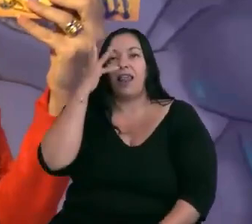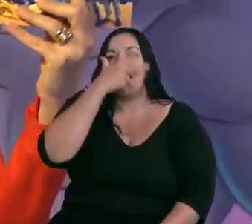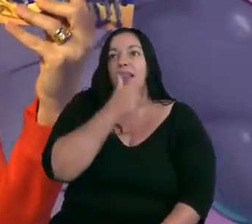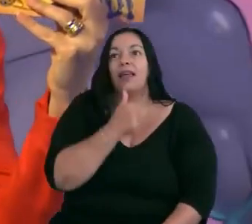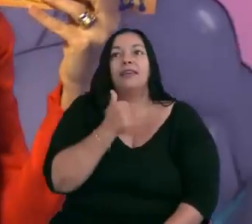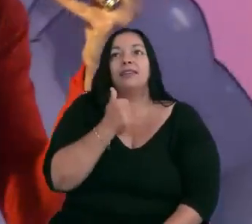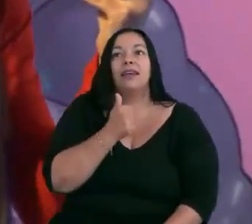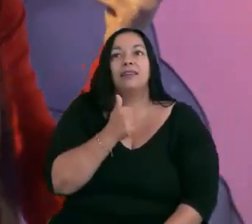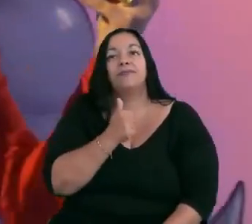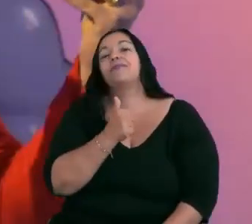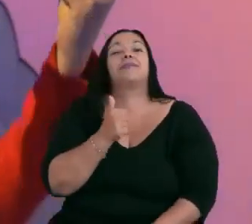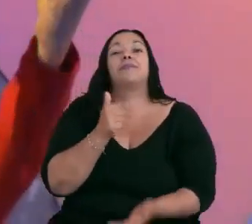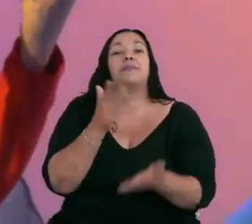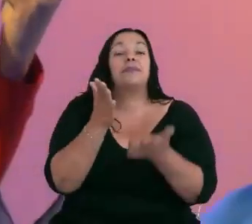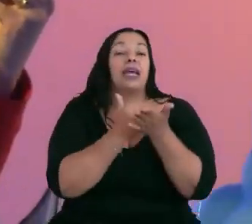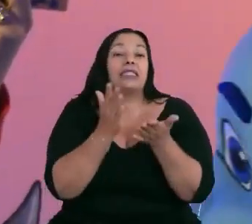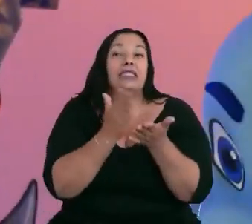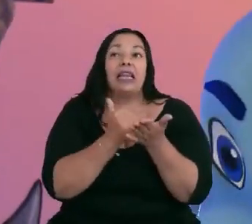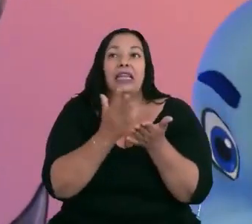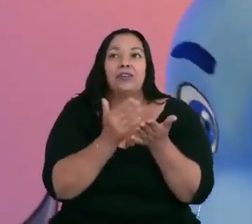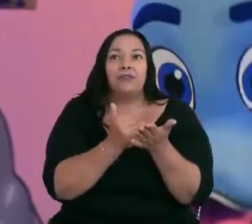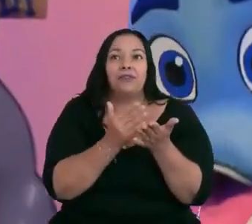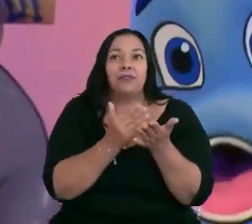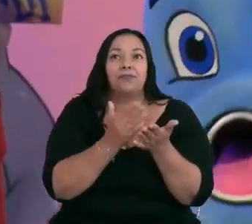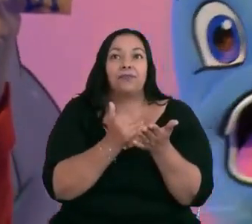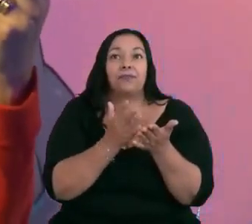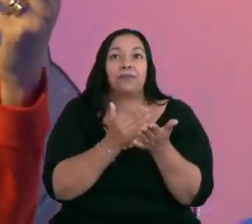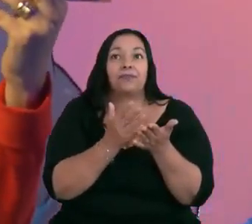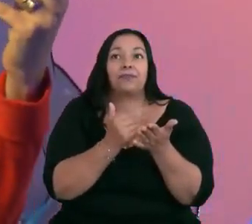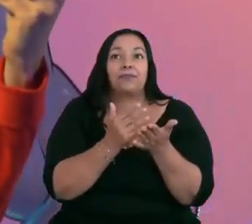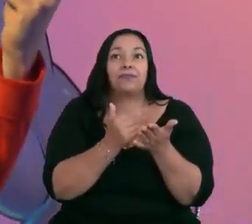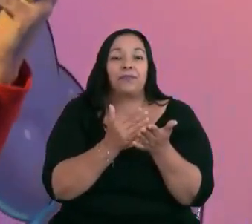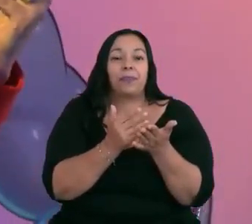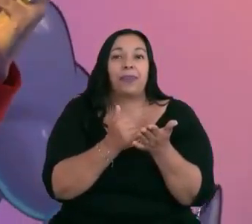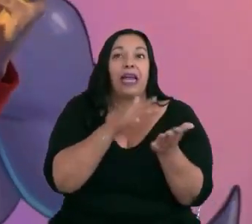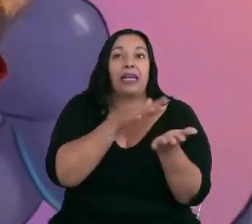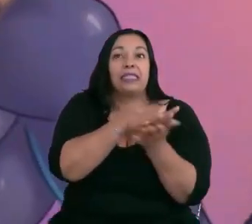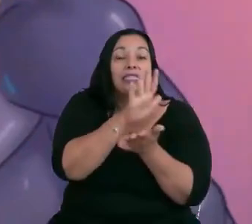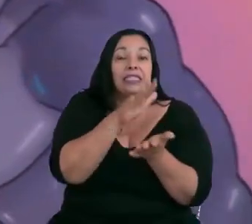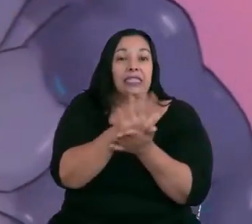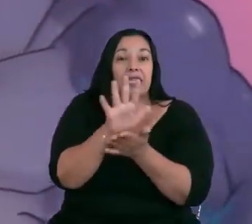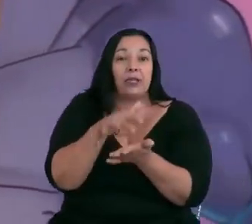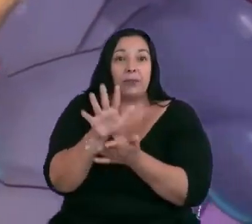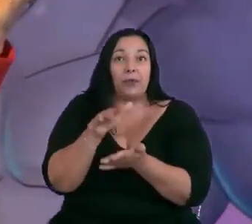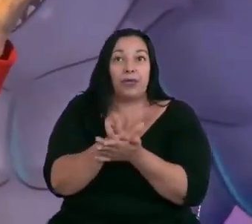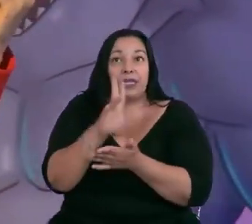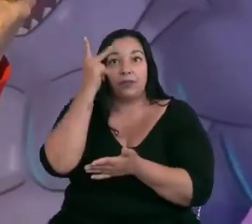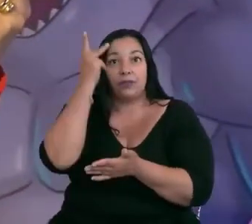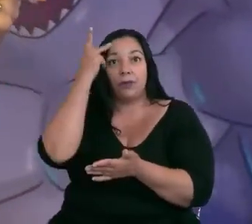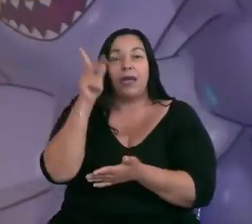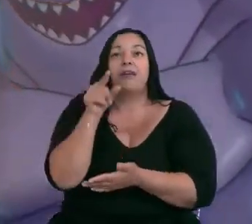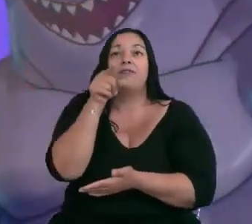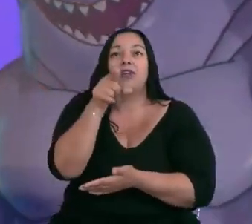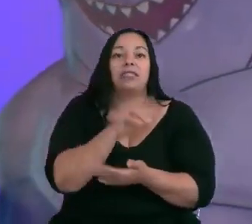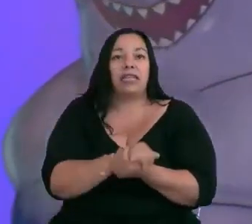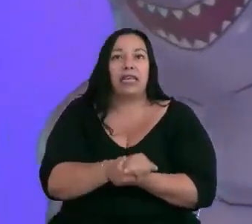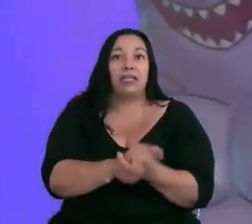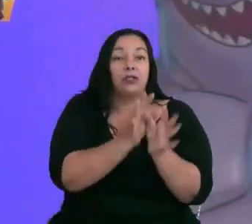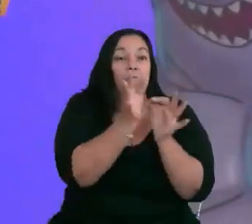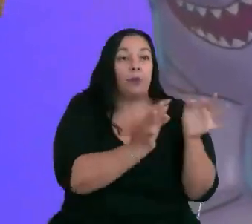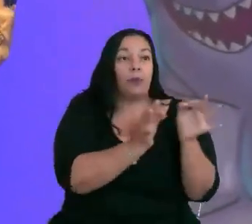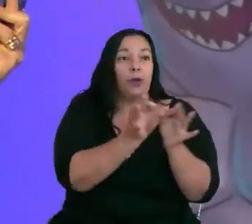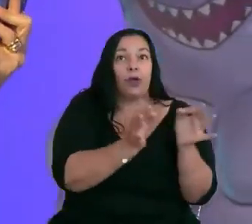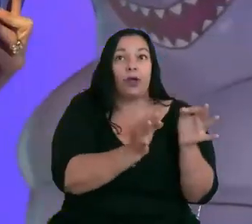livro aqui. Este livro aqui será distribuído para vocês quando o Projeto Azulha